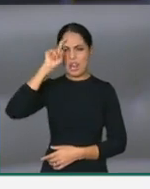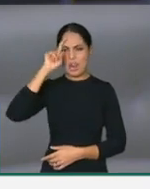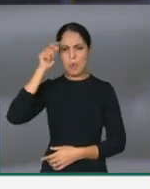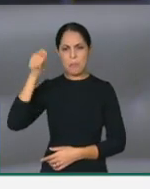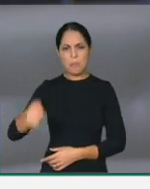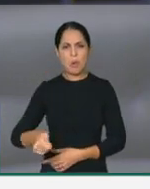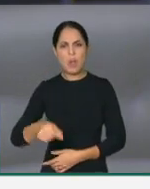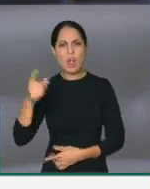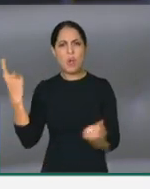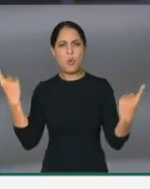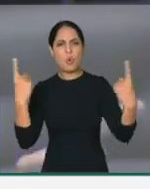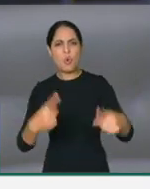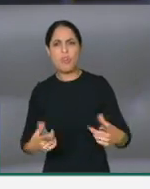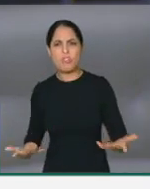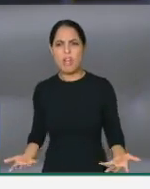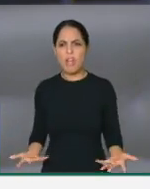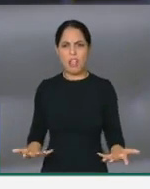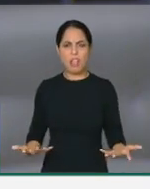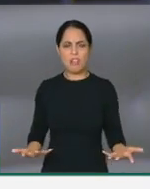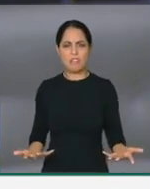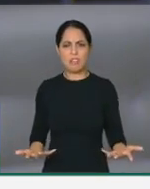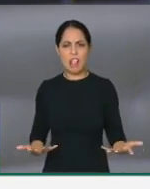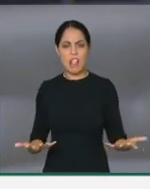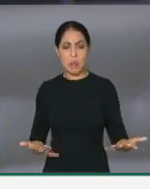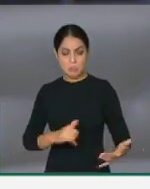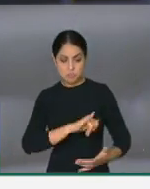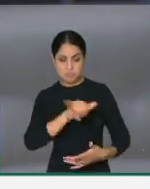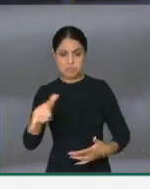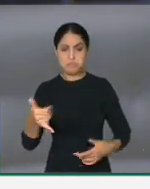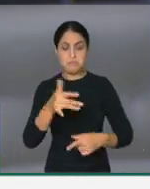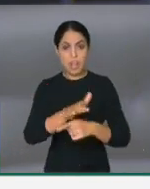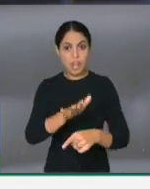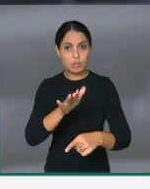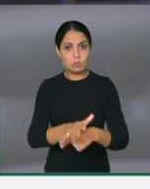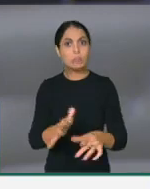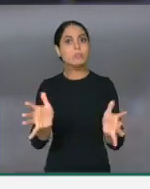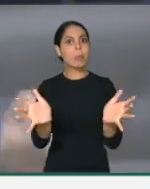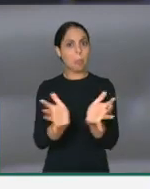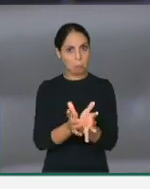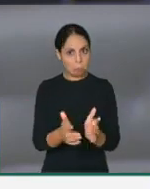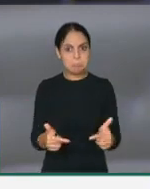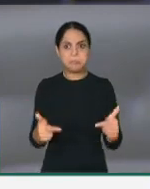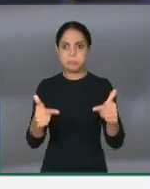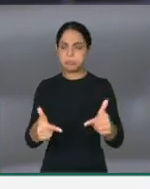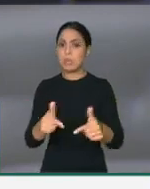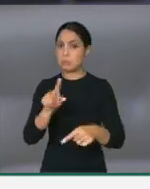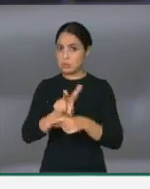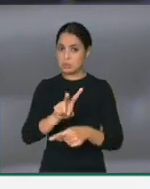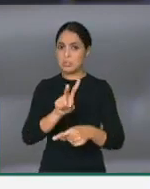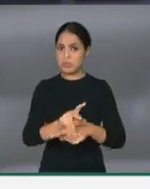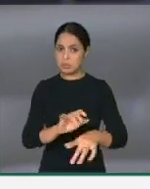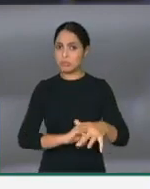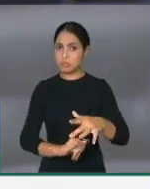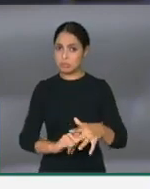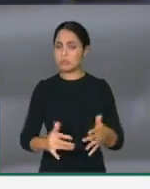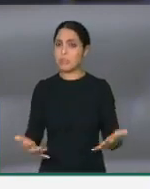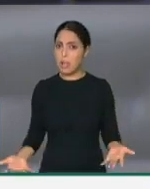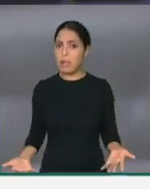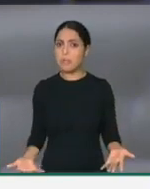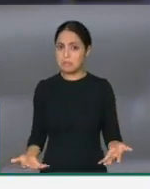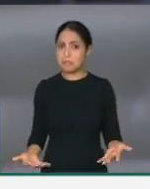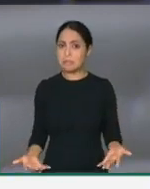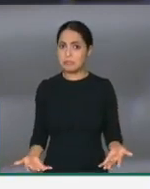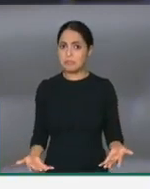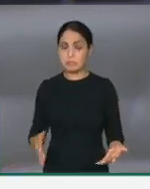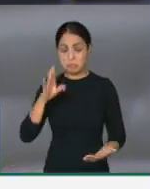é respaldar o trabalho das milícias com a proteção institucional que tem feito, principalmente em relação